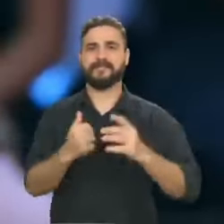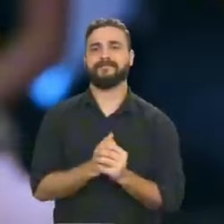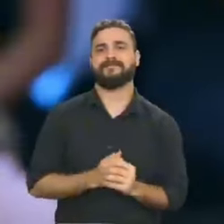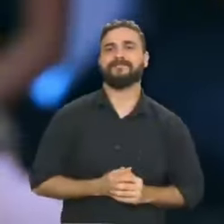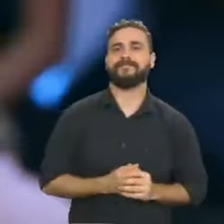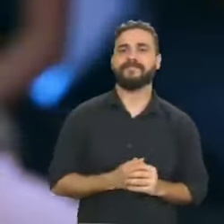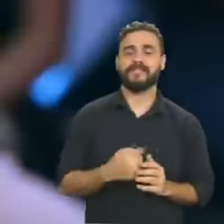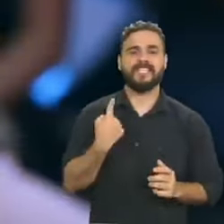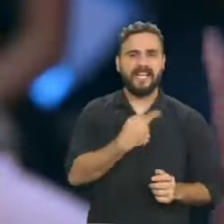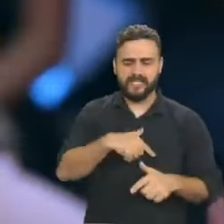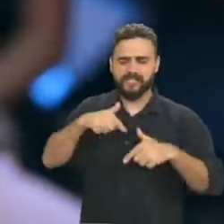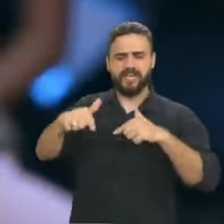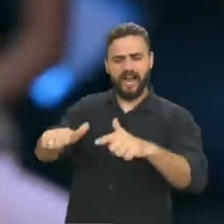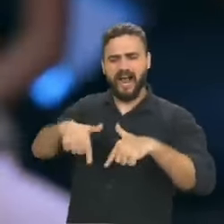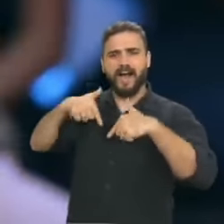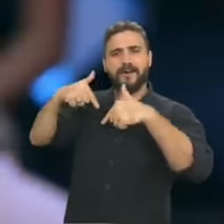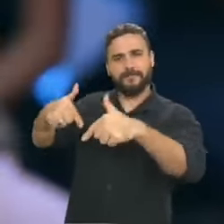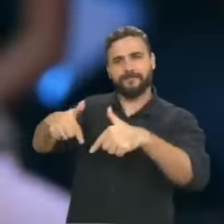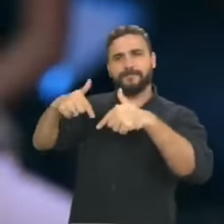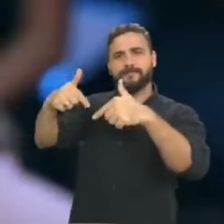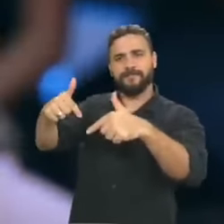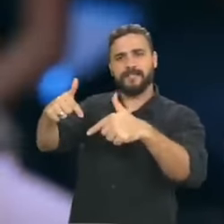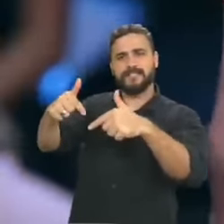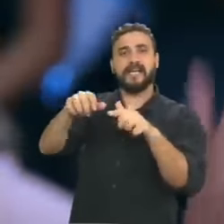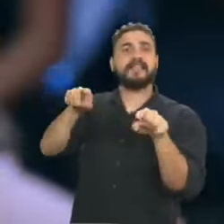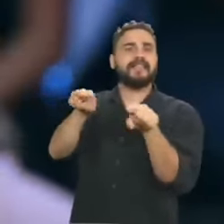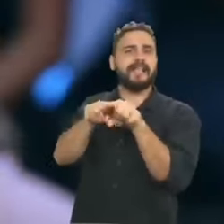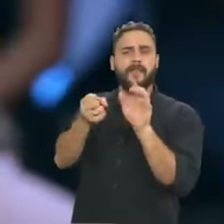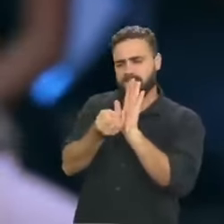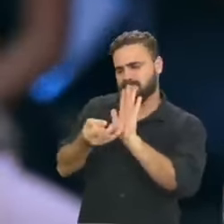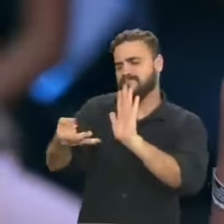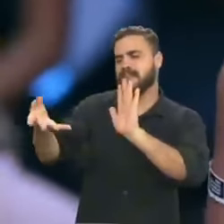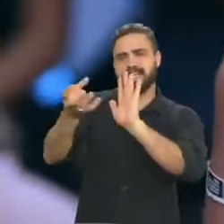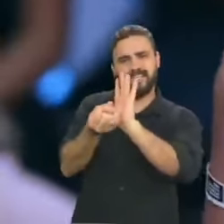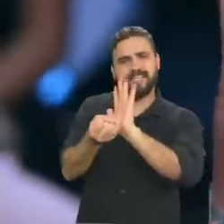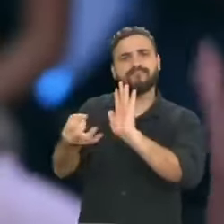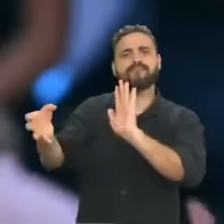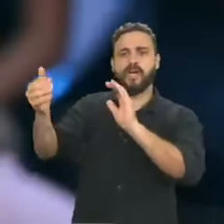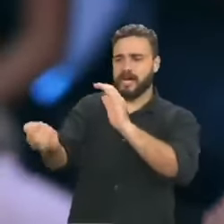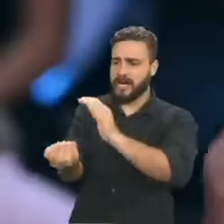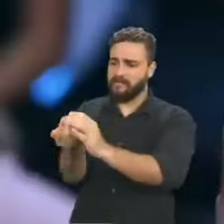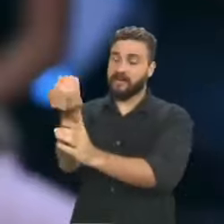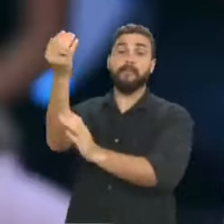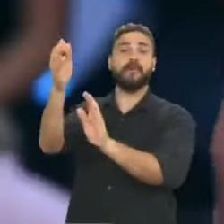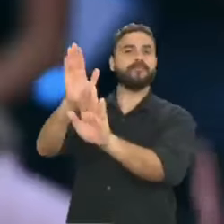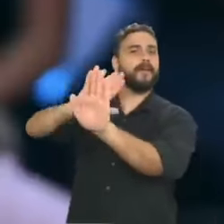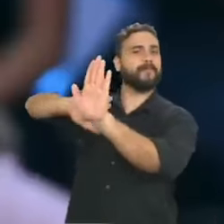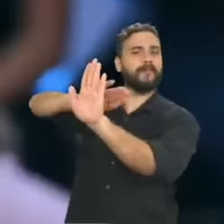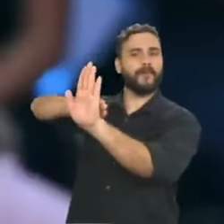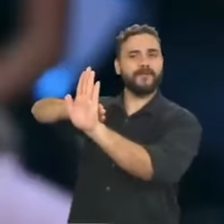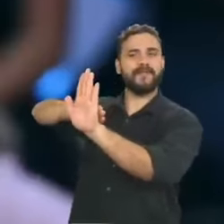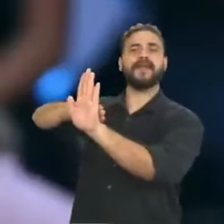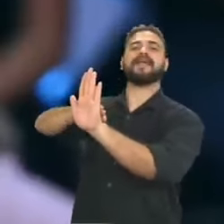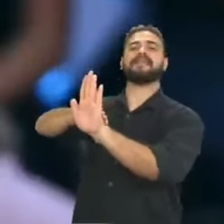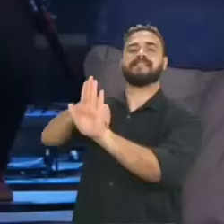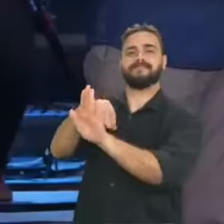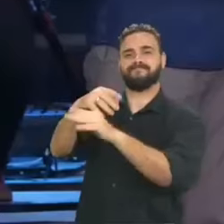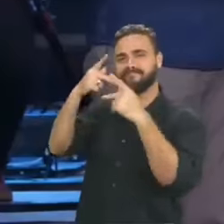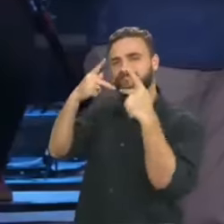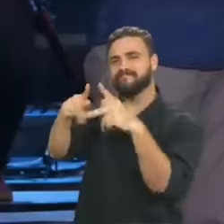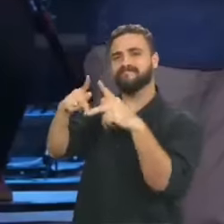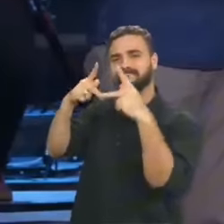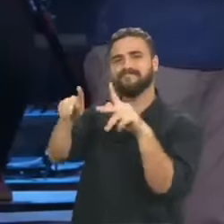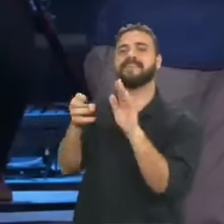avançar levando o evangelho para várias comunidades, para avançar com o evangelho no sertão, no Nordeste, que é